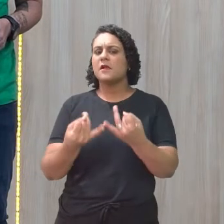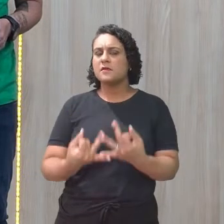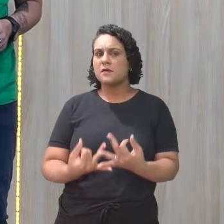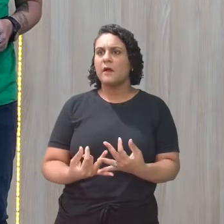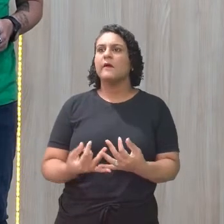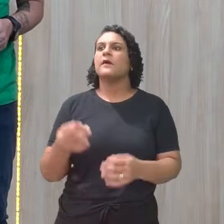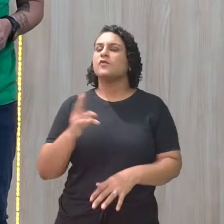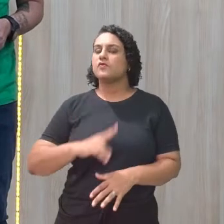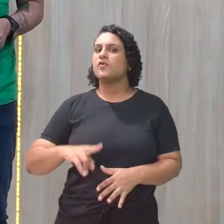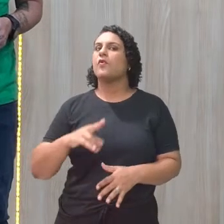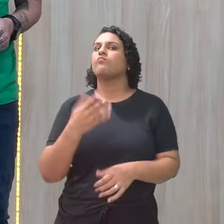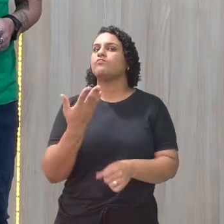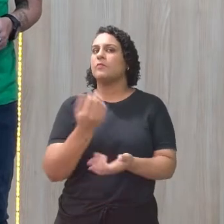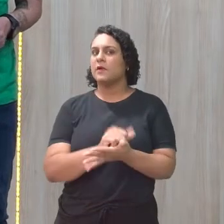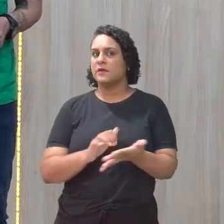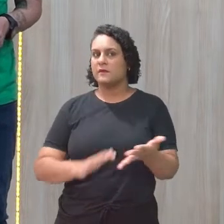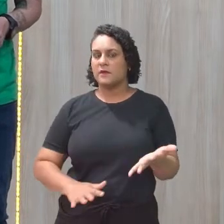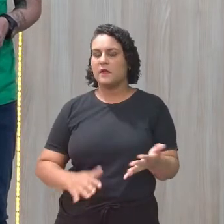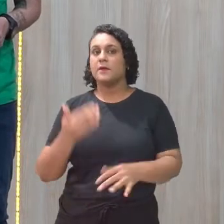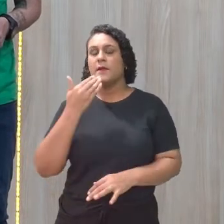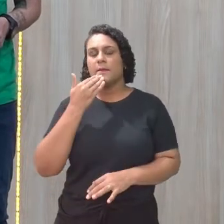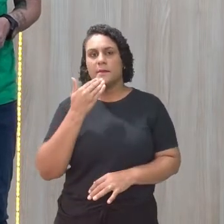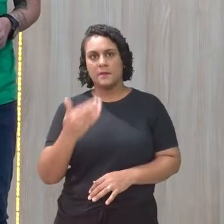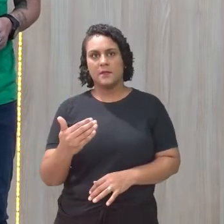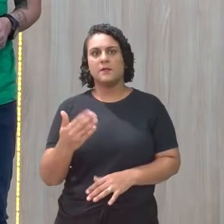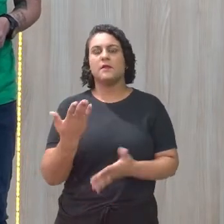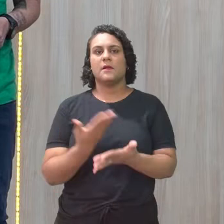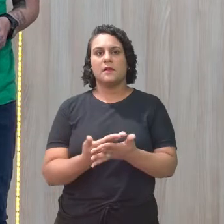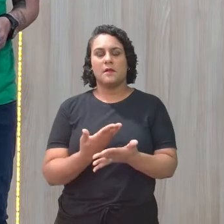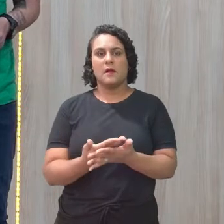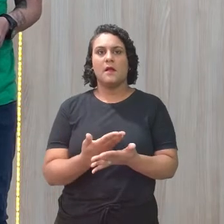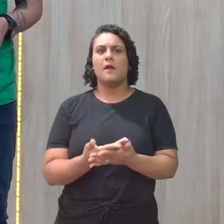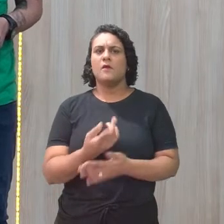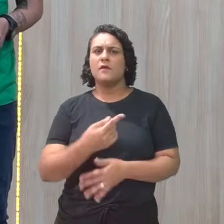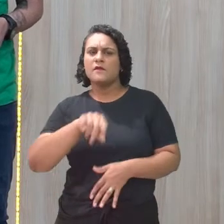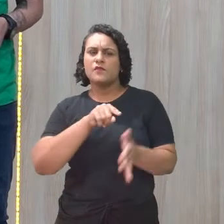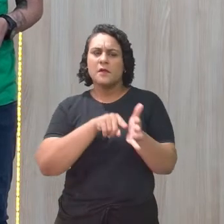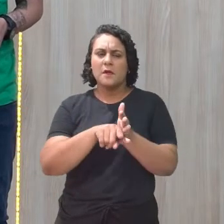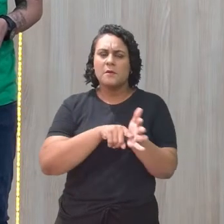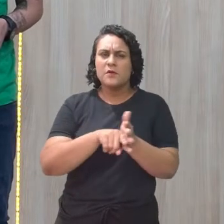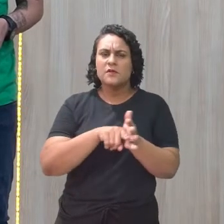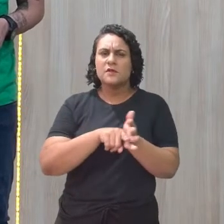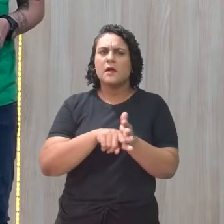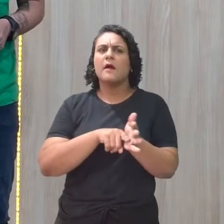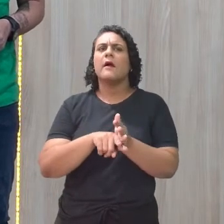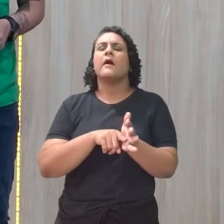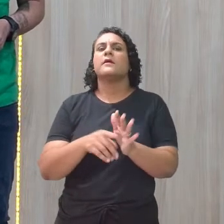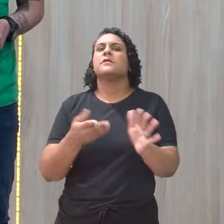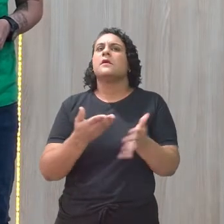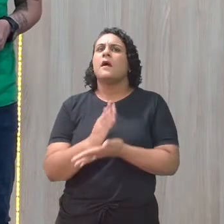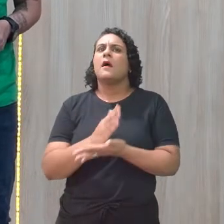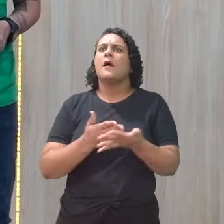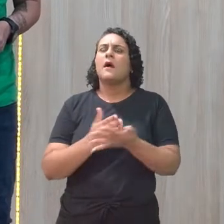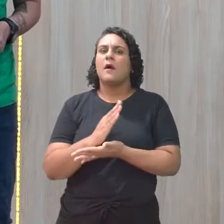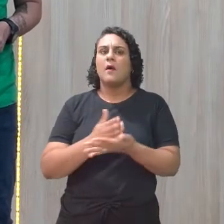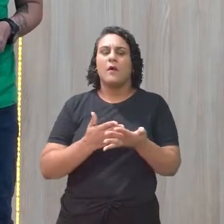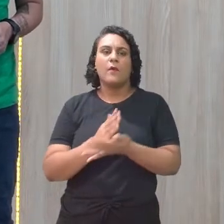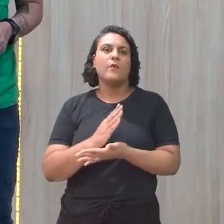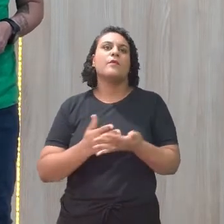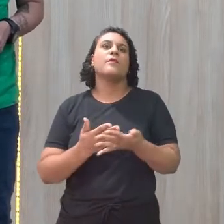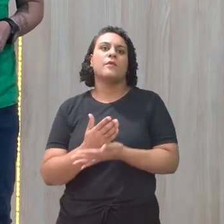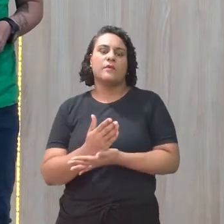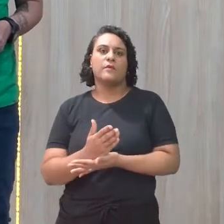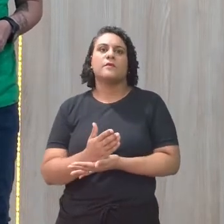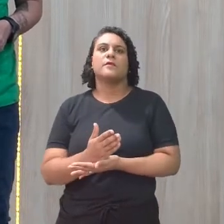atividade, né? Ou seja, eu pedi na aula sobre divisores que você investigasse algumas situações, não apenas só encontrando